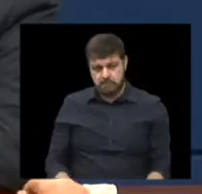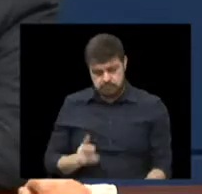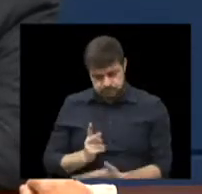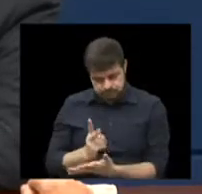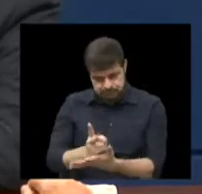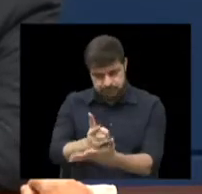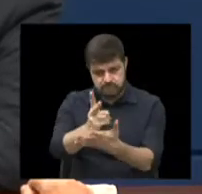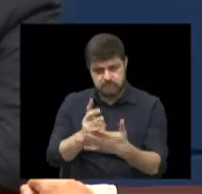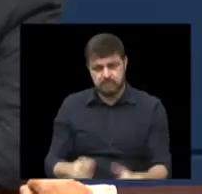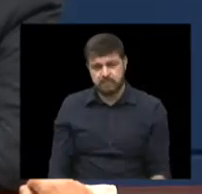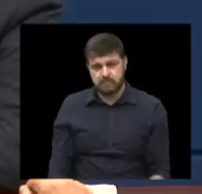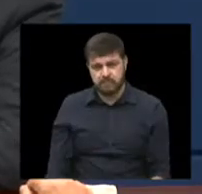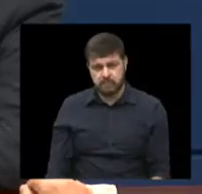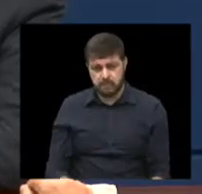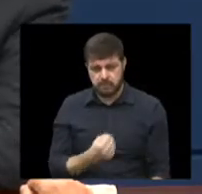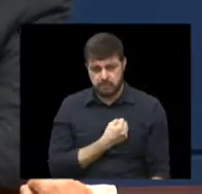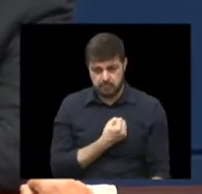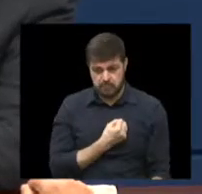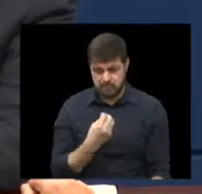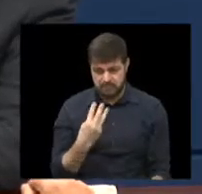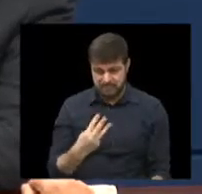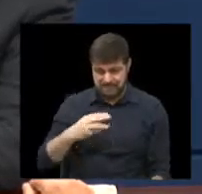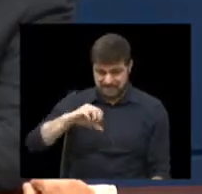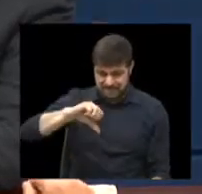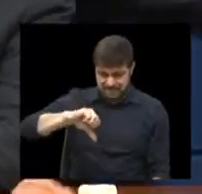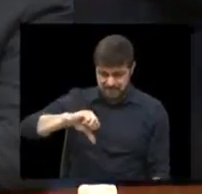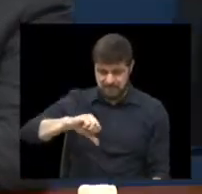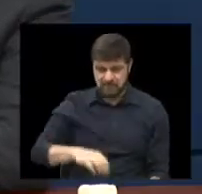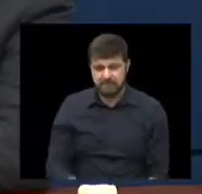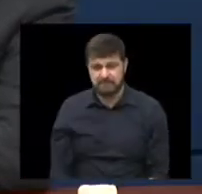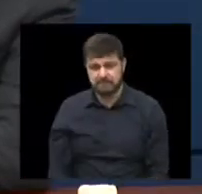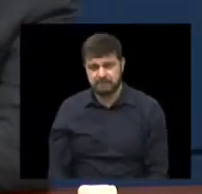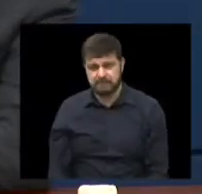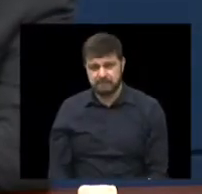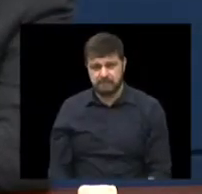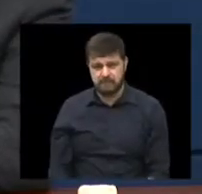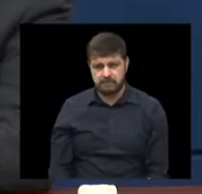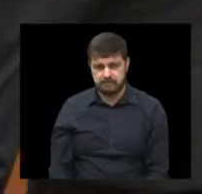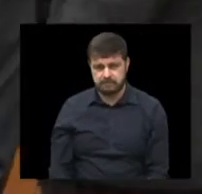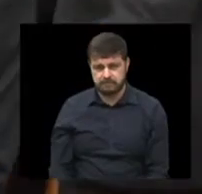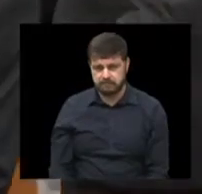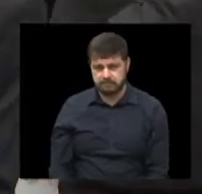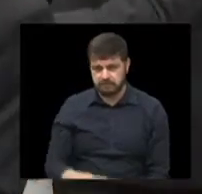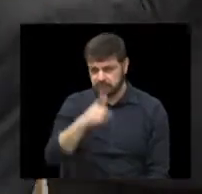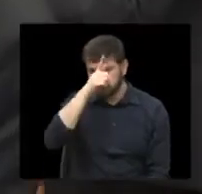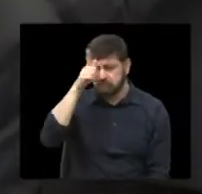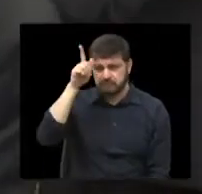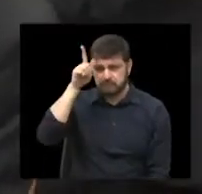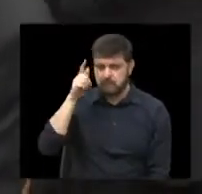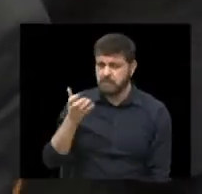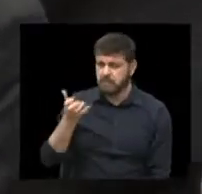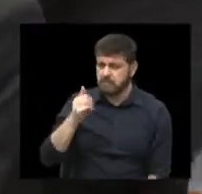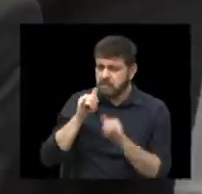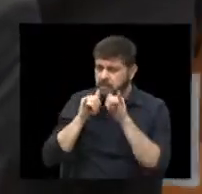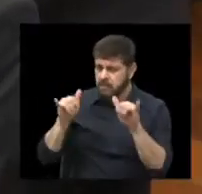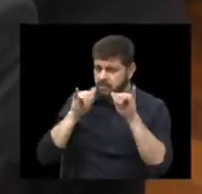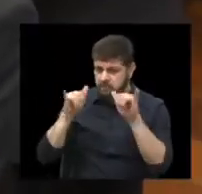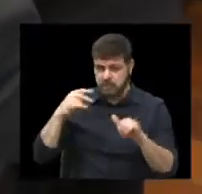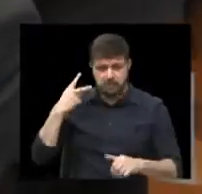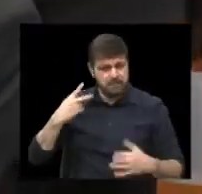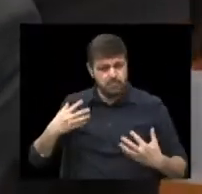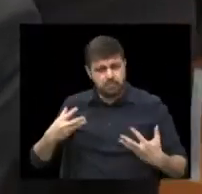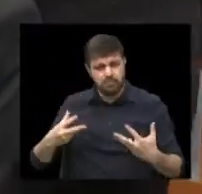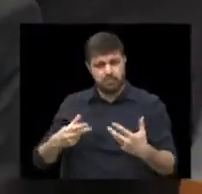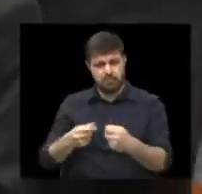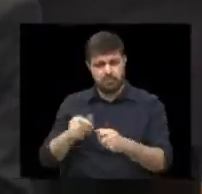reaberta a 39ª reunião ordinária. Pela ordem, vereador Gustavo Peta. Presidente, só gostaria de informar a todos os